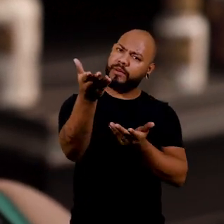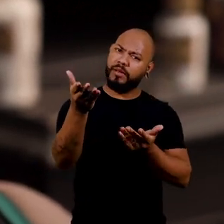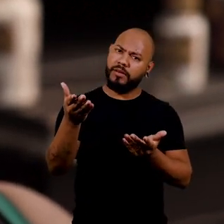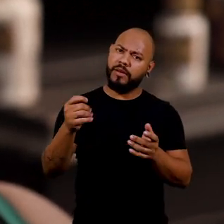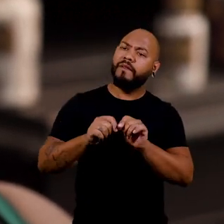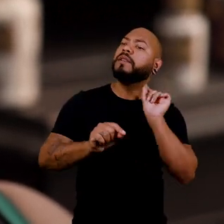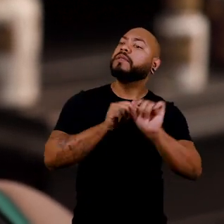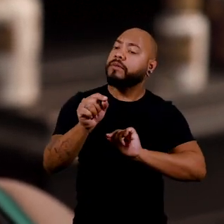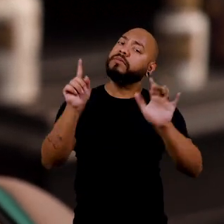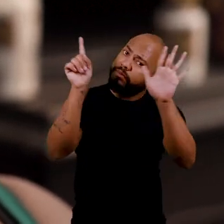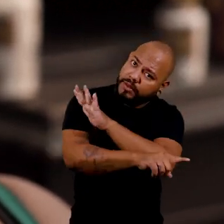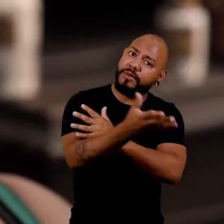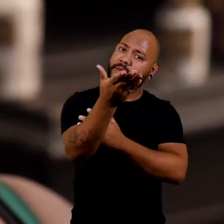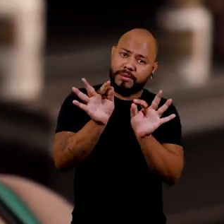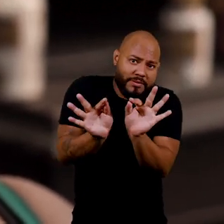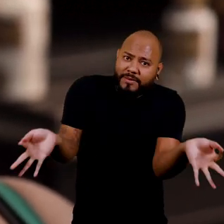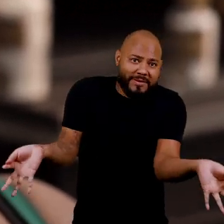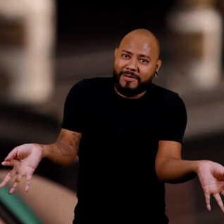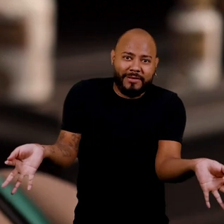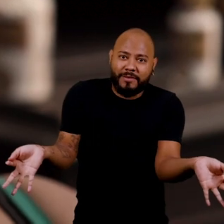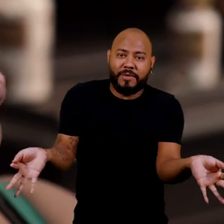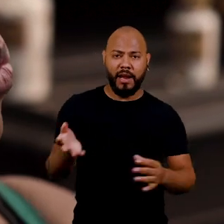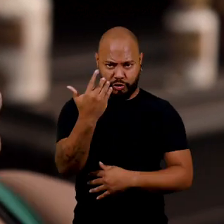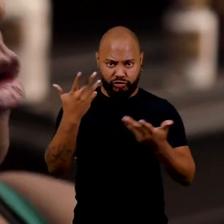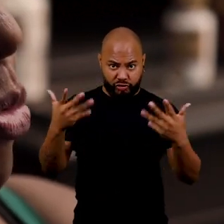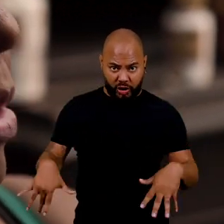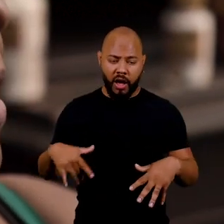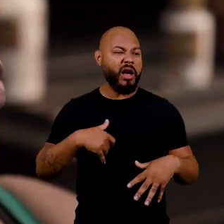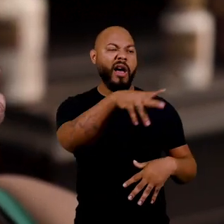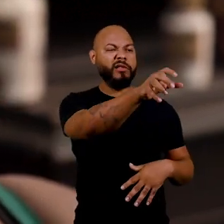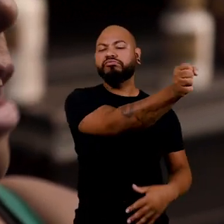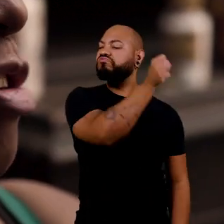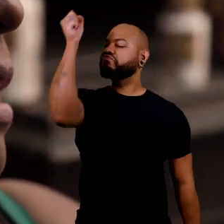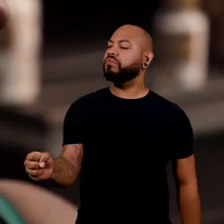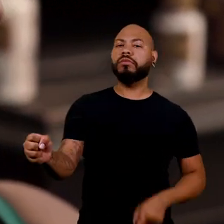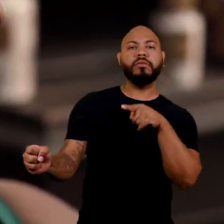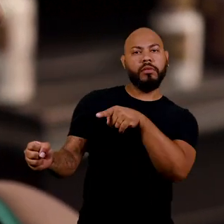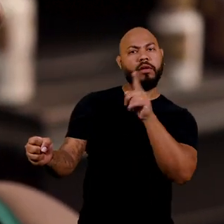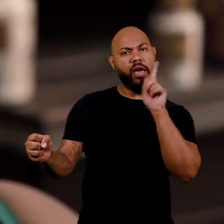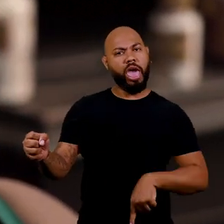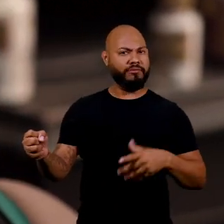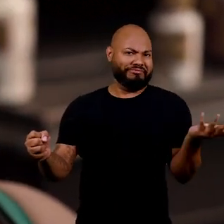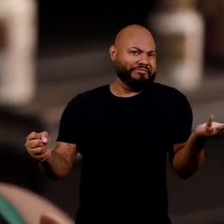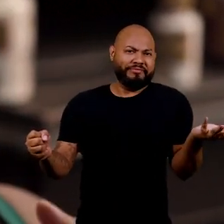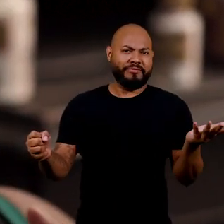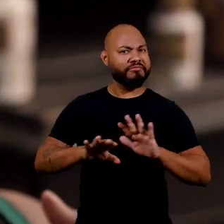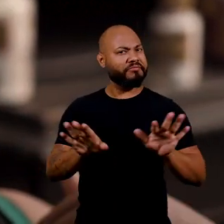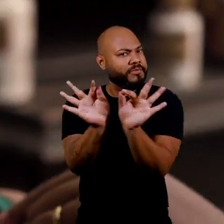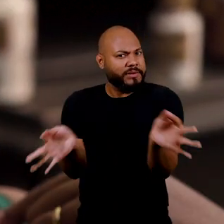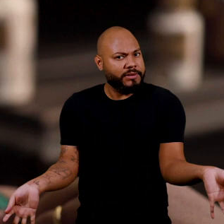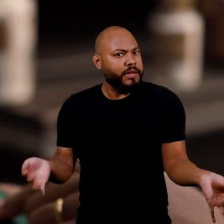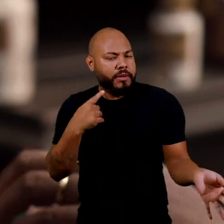pessoa faz, pergunte a ela. Né? Por que você tem que já colocar ela num nicho que você acha que ela deve estar, porque